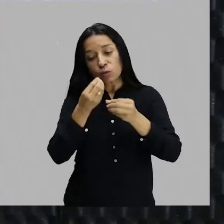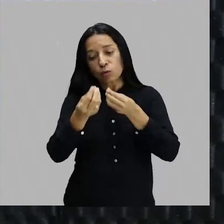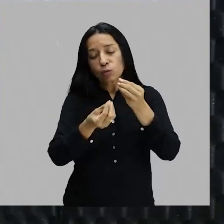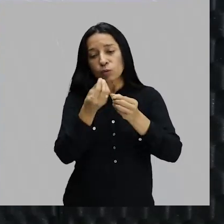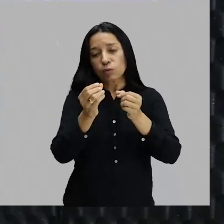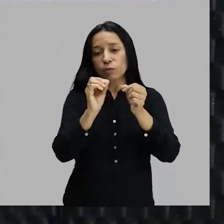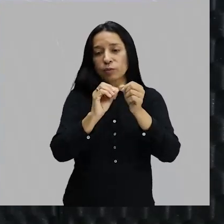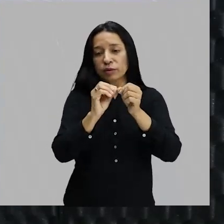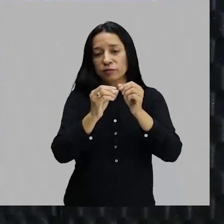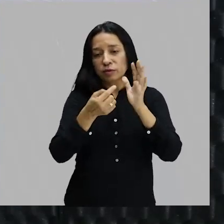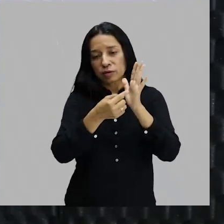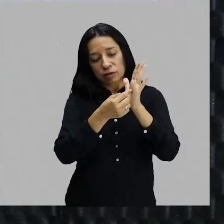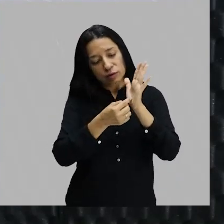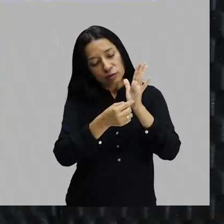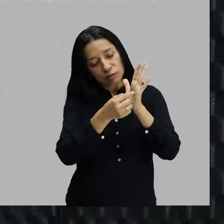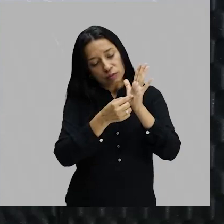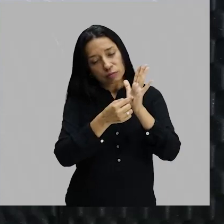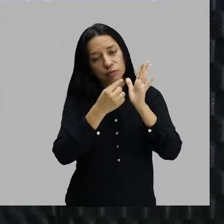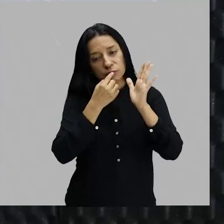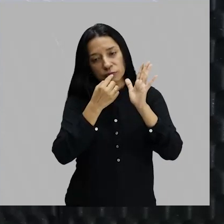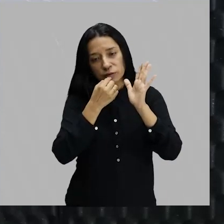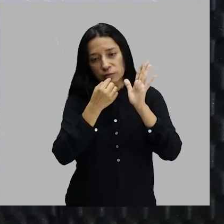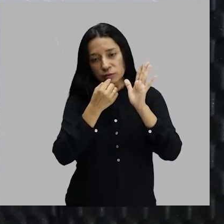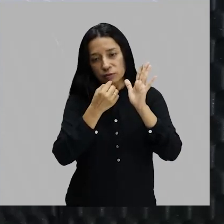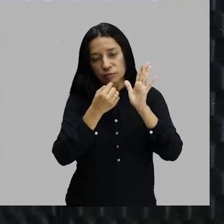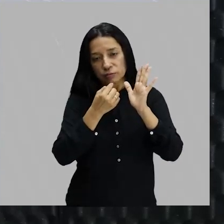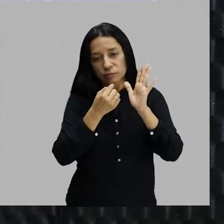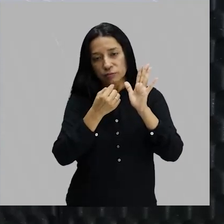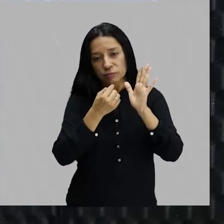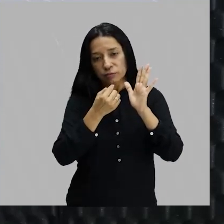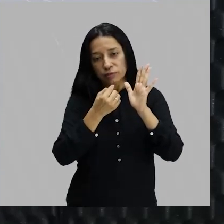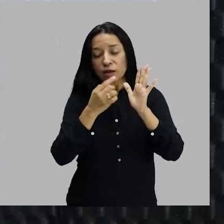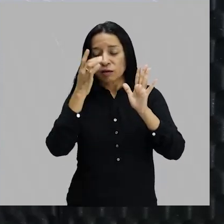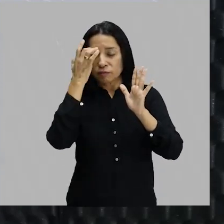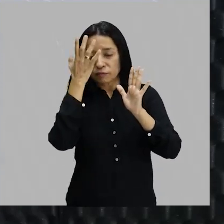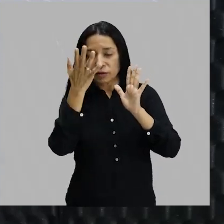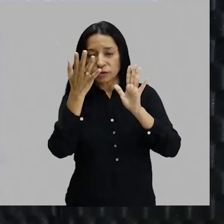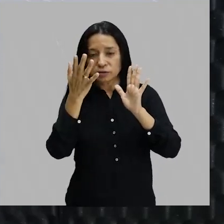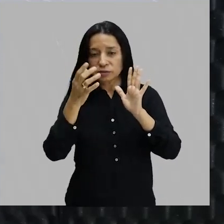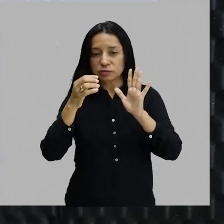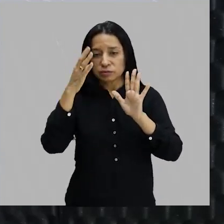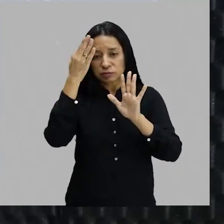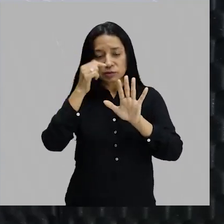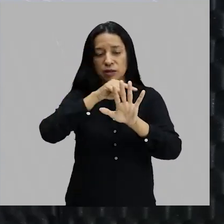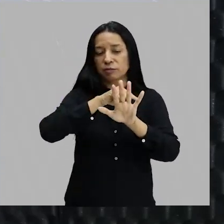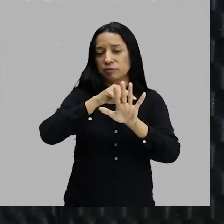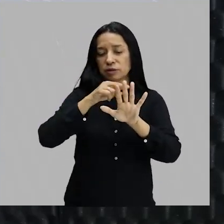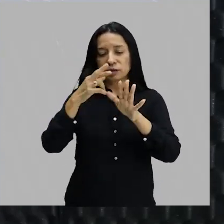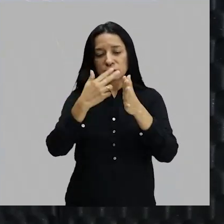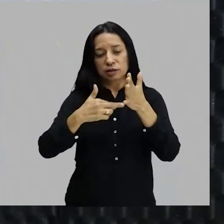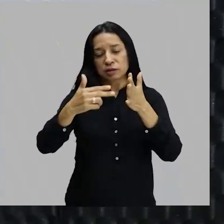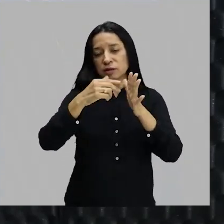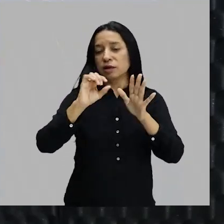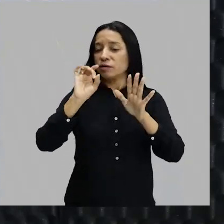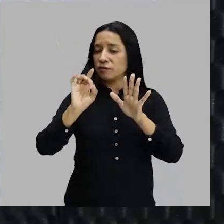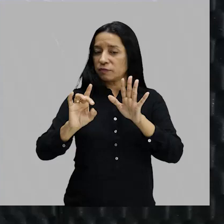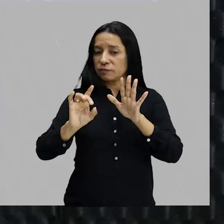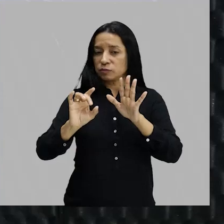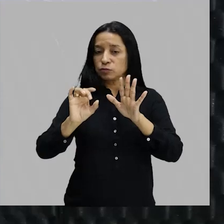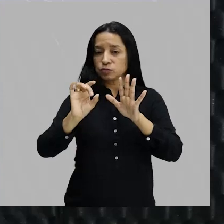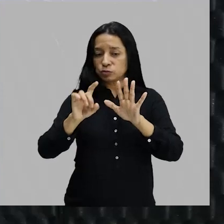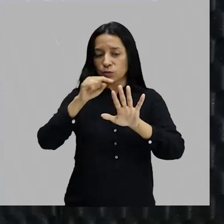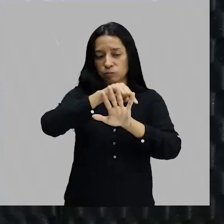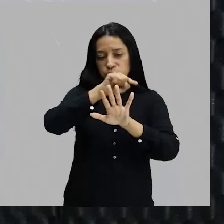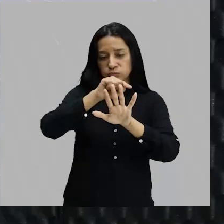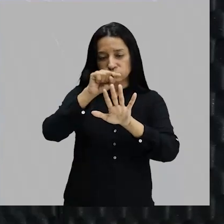efeito de reprodução, uma mancha vermelha no meio da mão ficaria mais fácil. Então, para quem não sabe desenhar e faz só o contorno da mão, fez o contorno